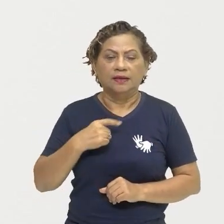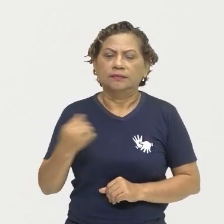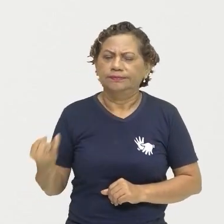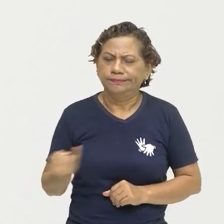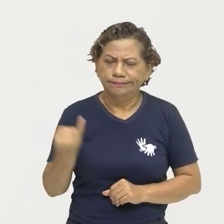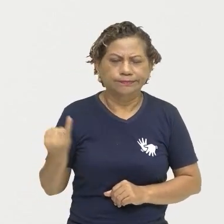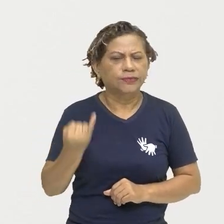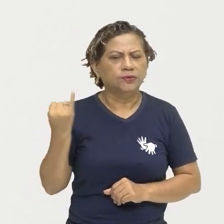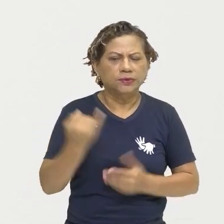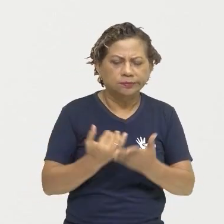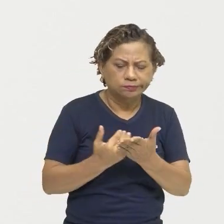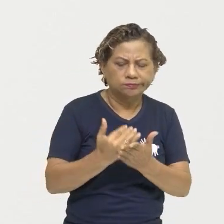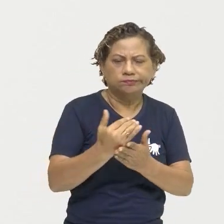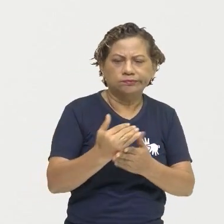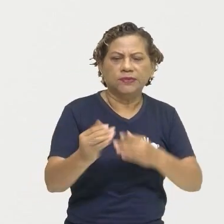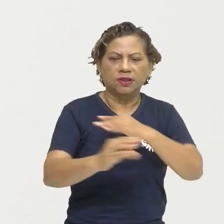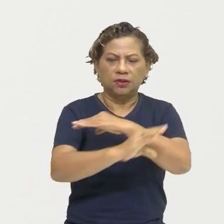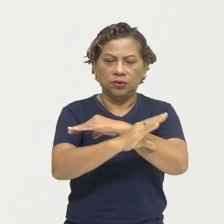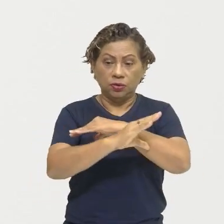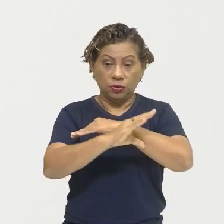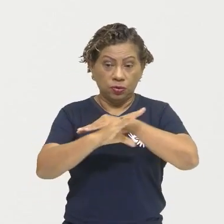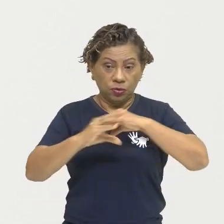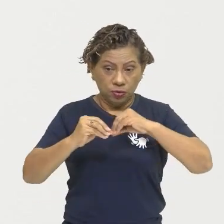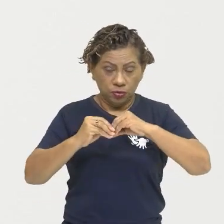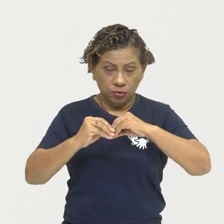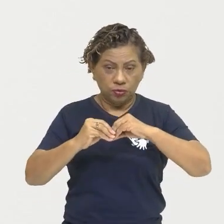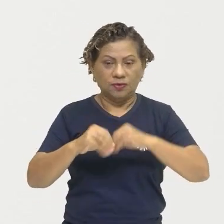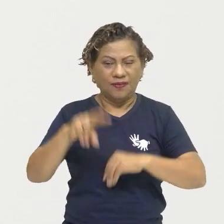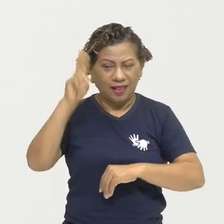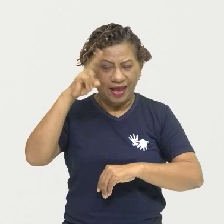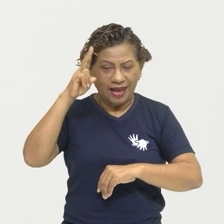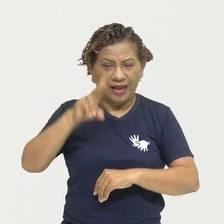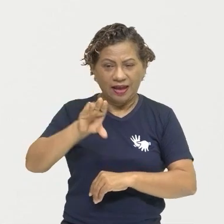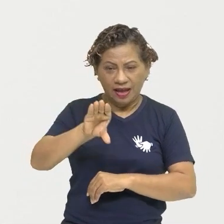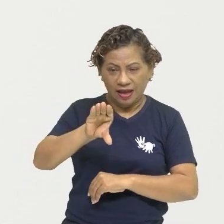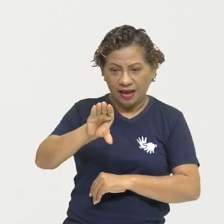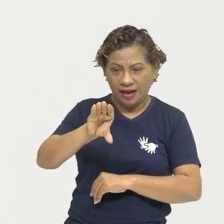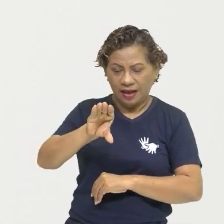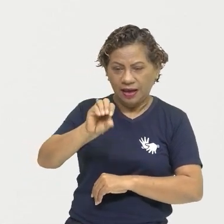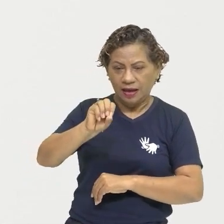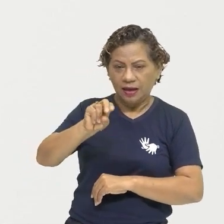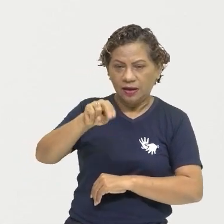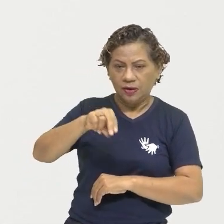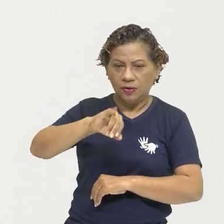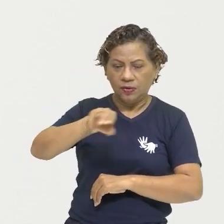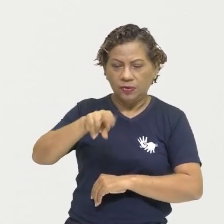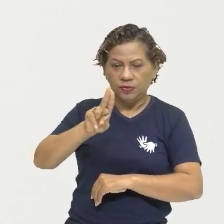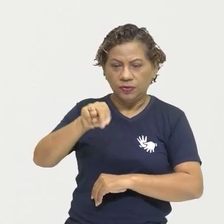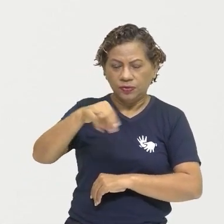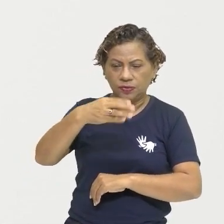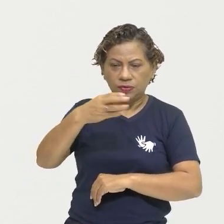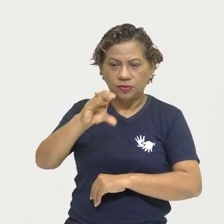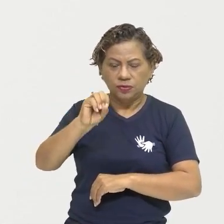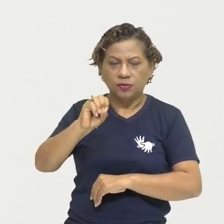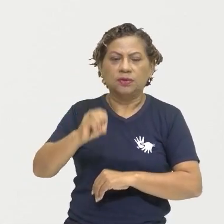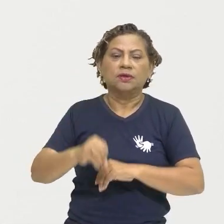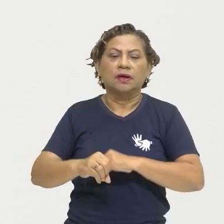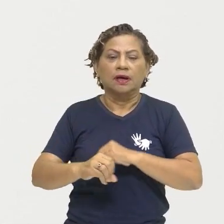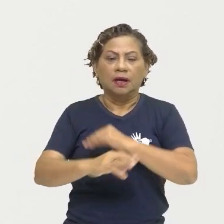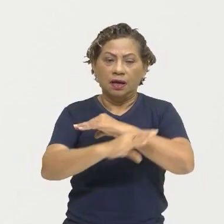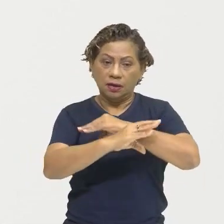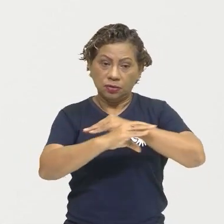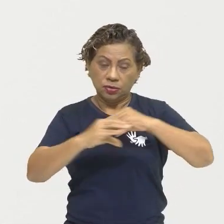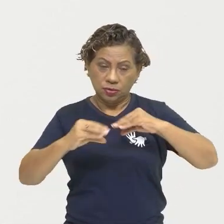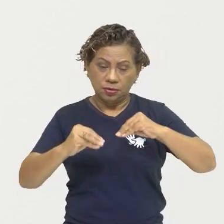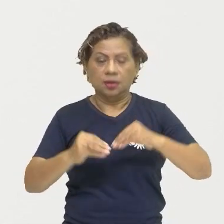elas são iniciadas por uma das conjunções. Lembra? As conjunções, classe de palavras. Quais são as conjunções que introduzem